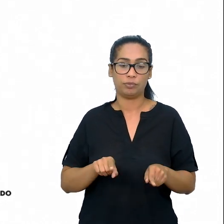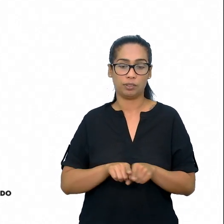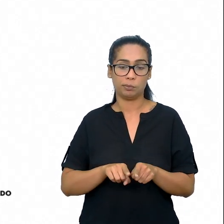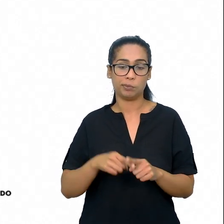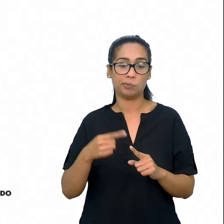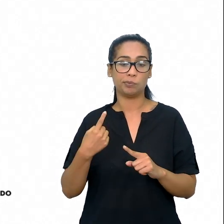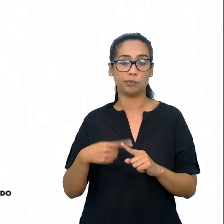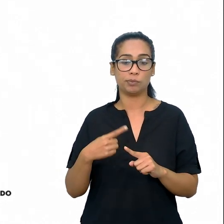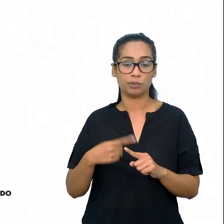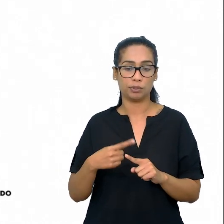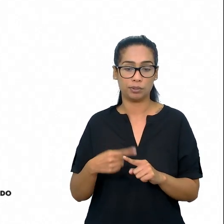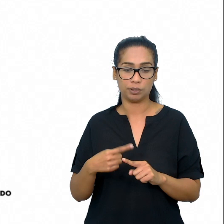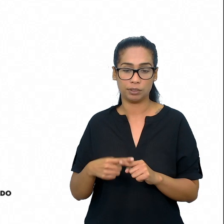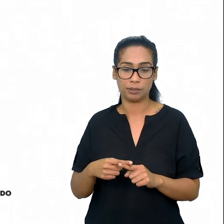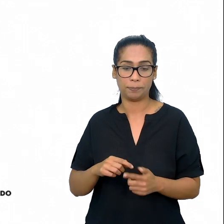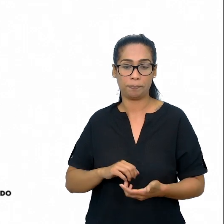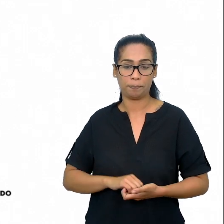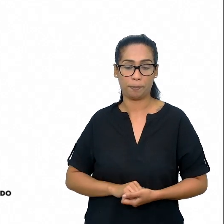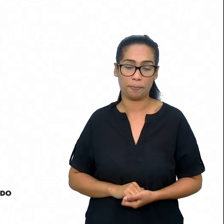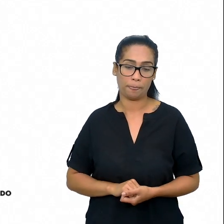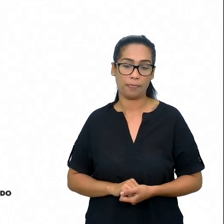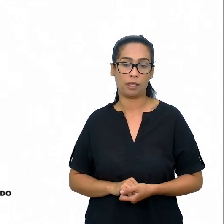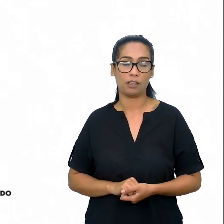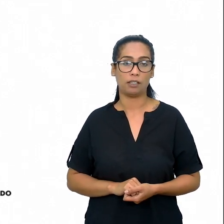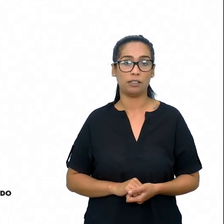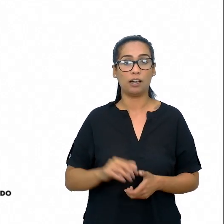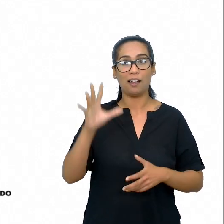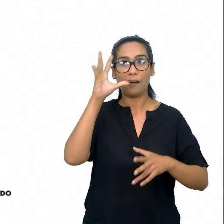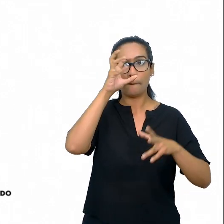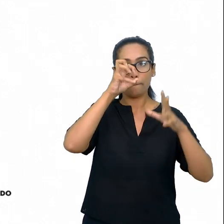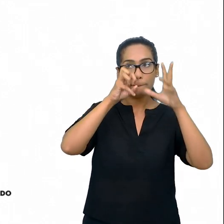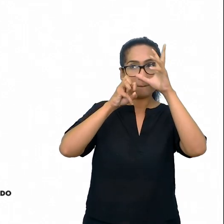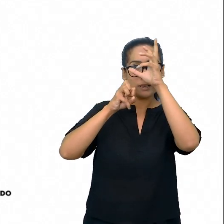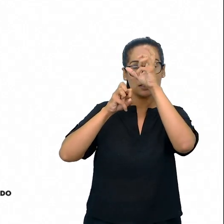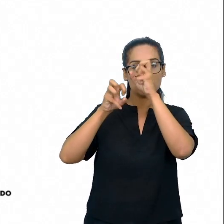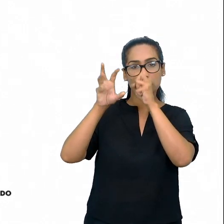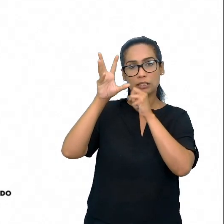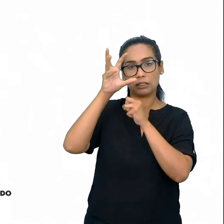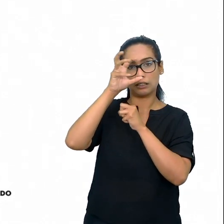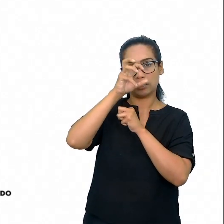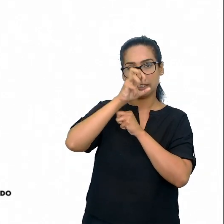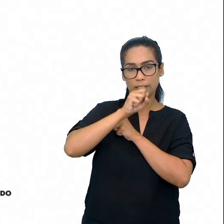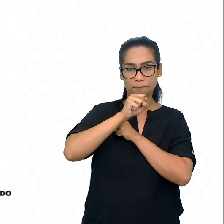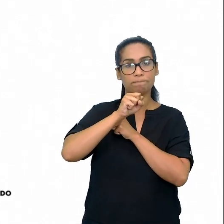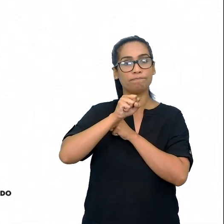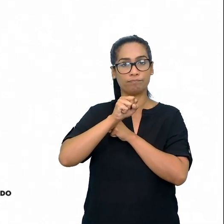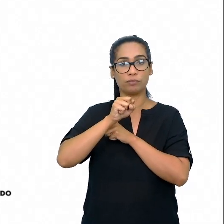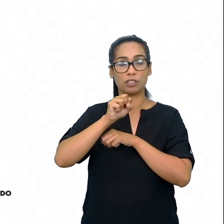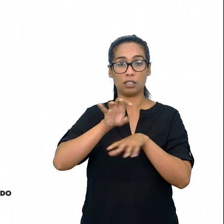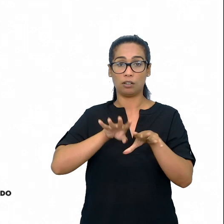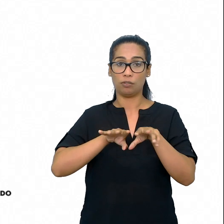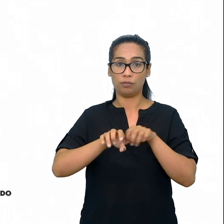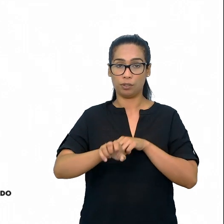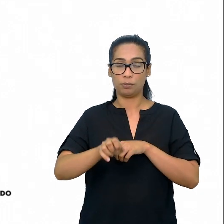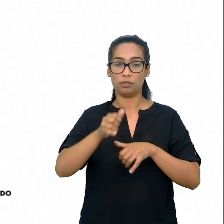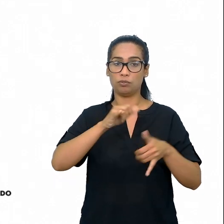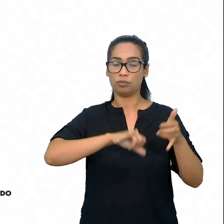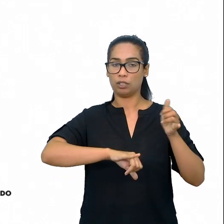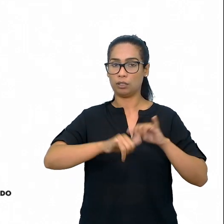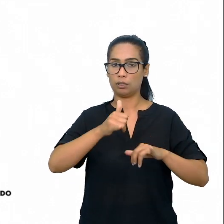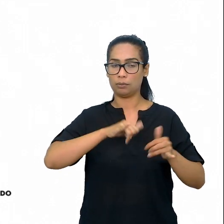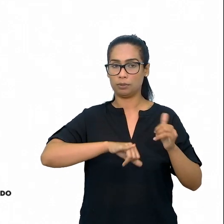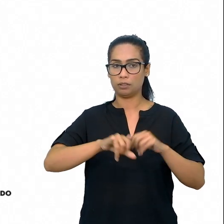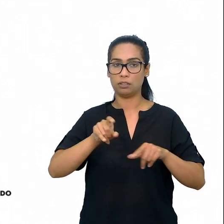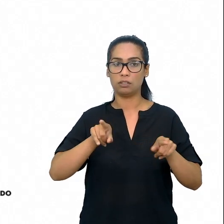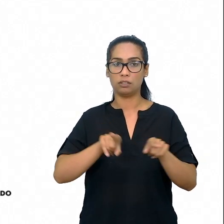priorizando necessariamente o aprender sempre, apesar aí da gente já ter comentado na última formação de Química, que existem algumas